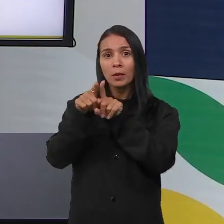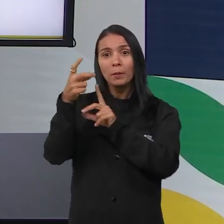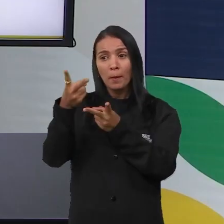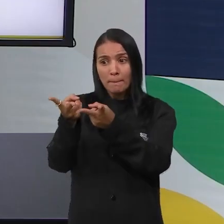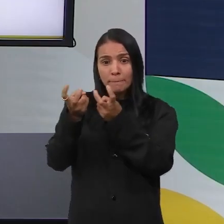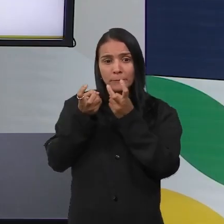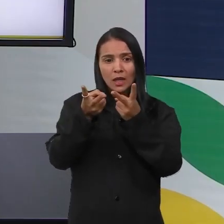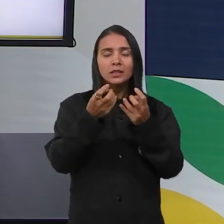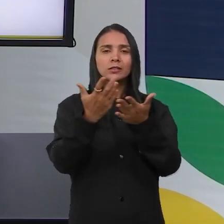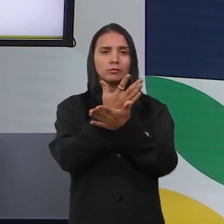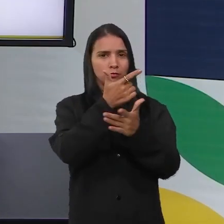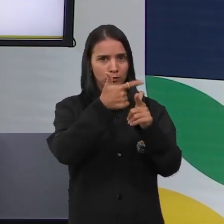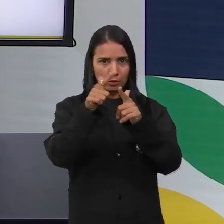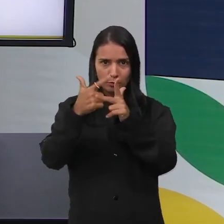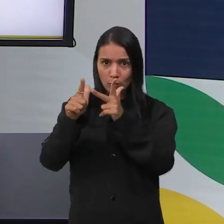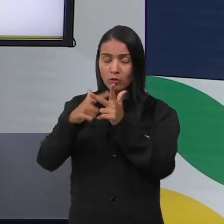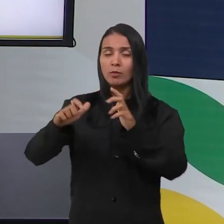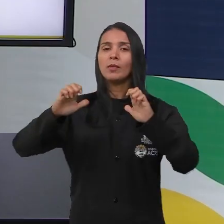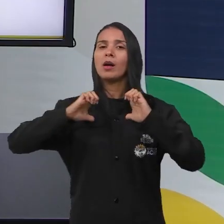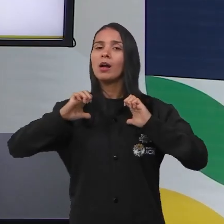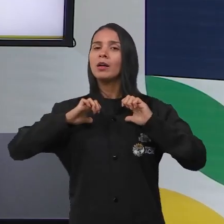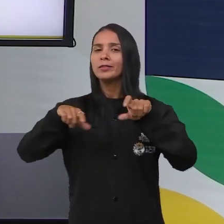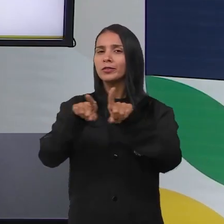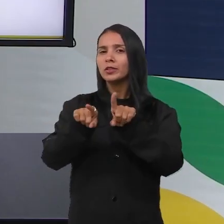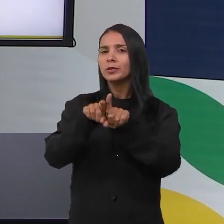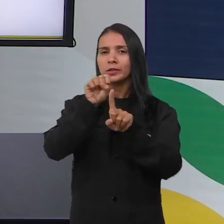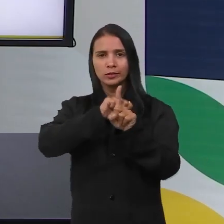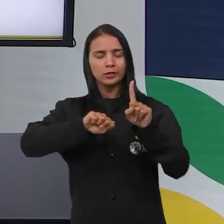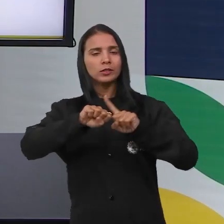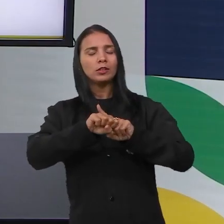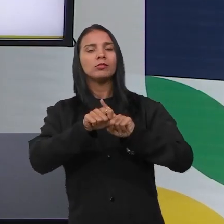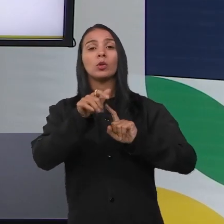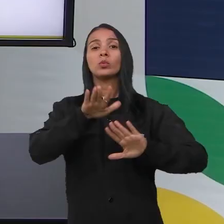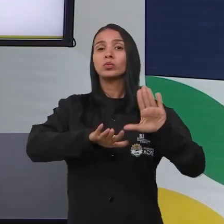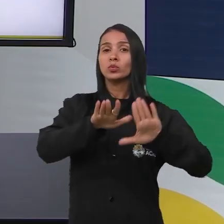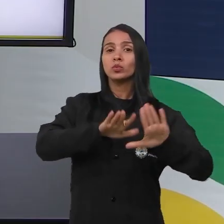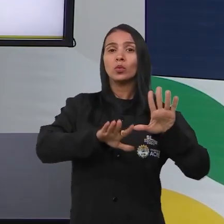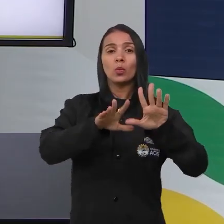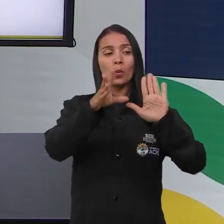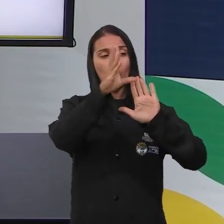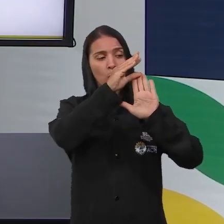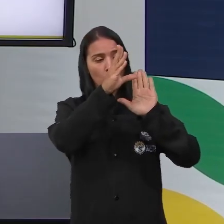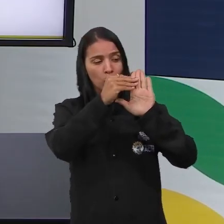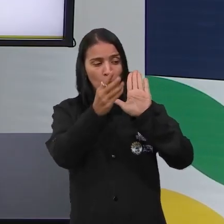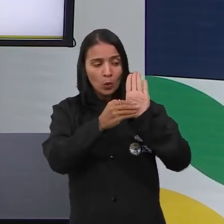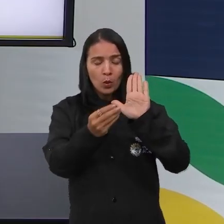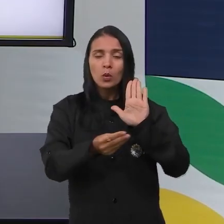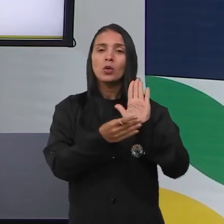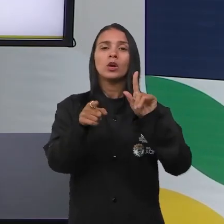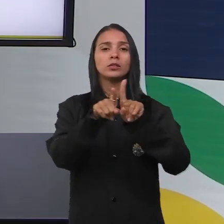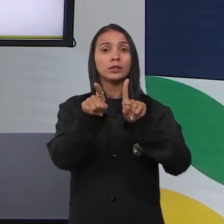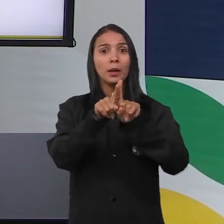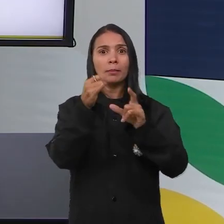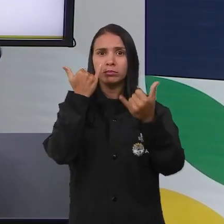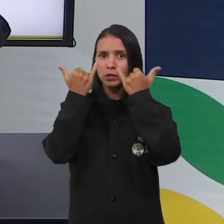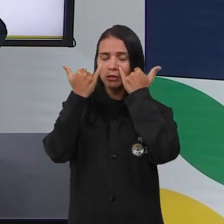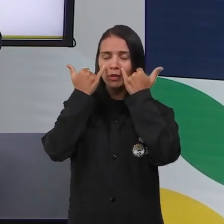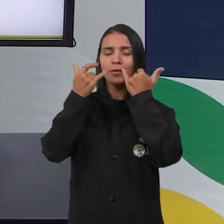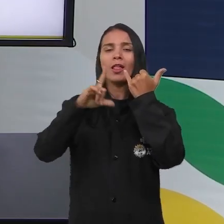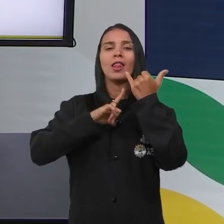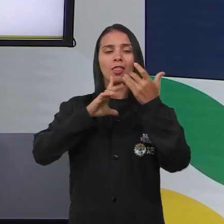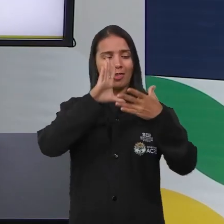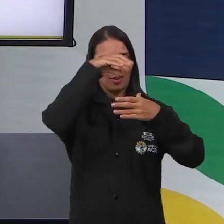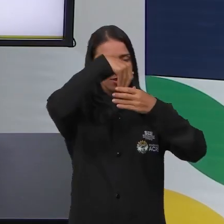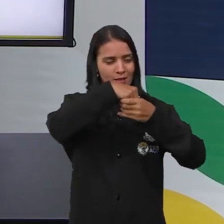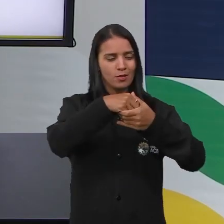Então, a depender da notícia, a depender do conteúdo, a depender da informação que queira ser desenvolvida, trabalhada